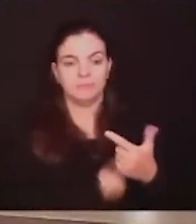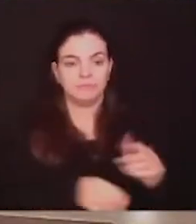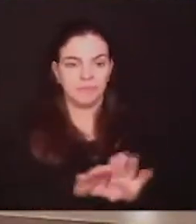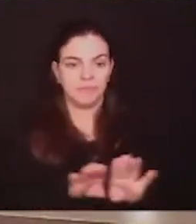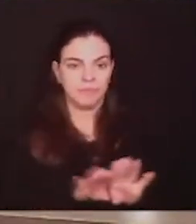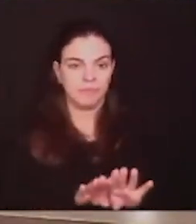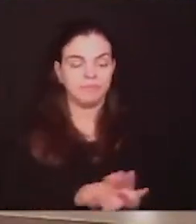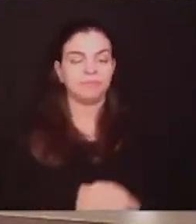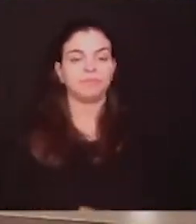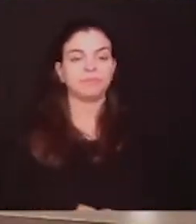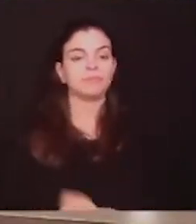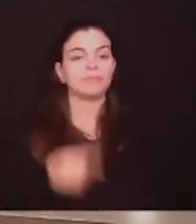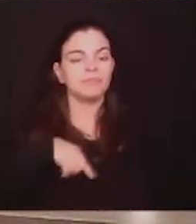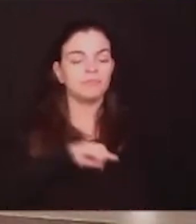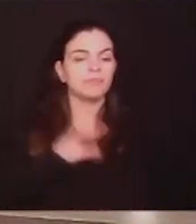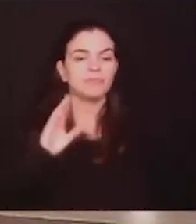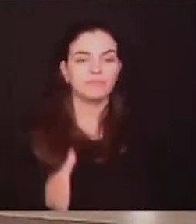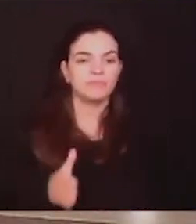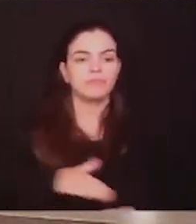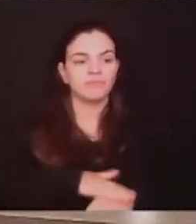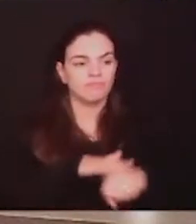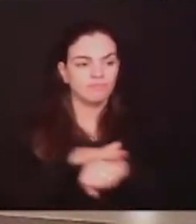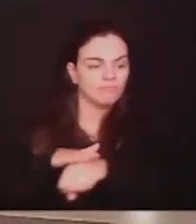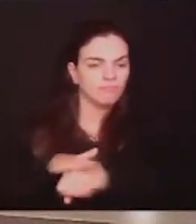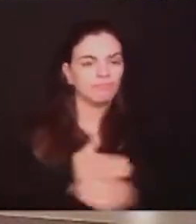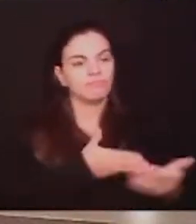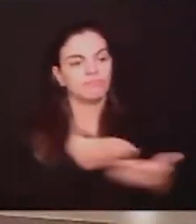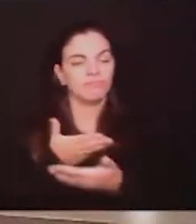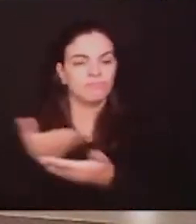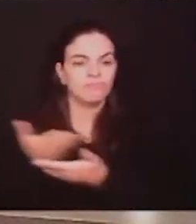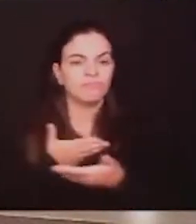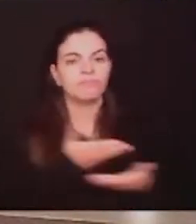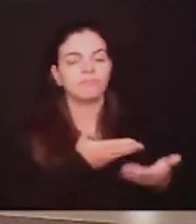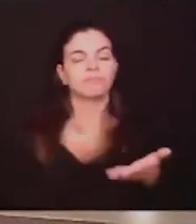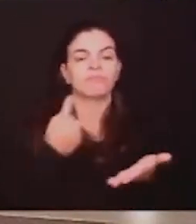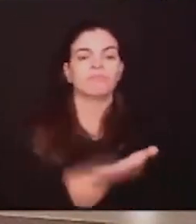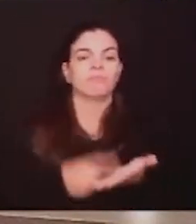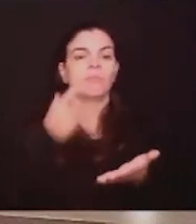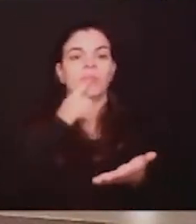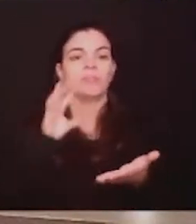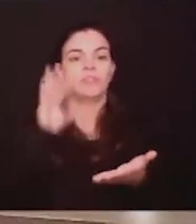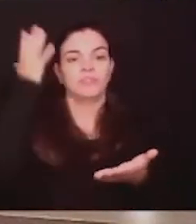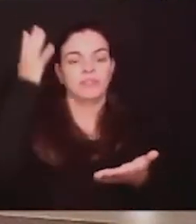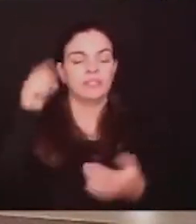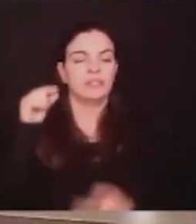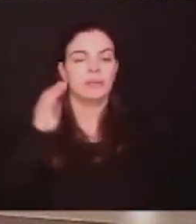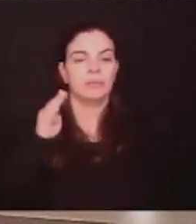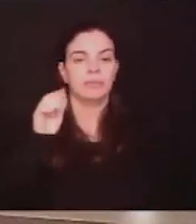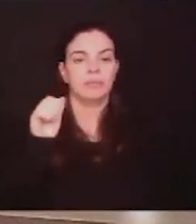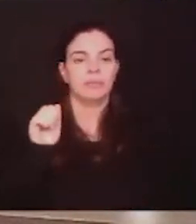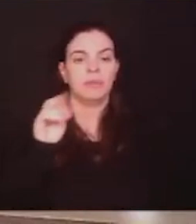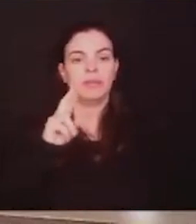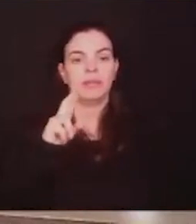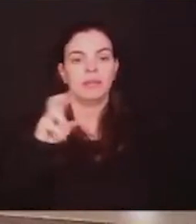diversas secretarias a muitas mãos para fazer a segunda edição da festa da Barreirinha essa importante festa ocorreu no último final de